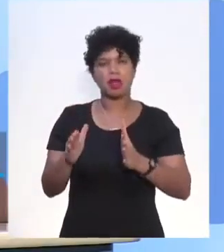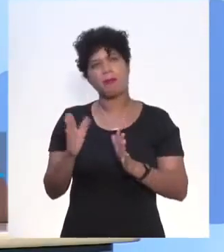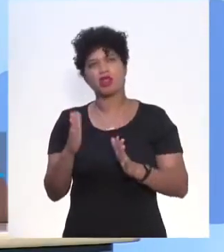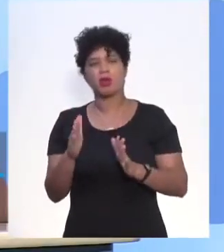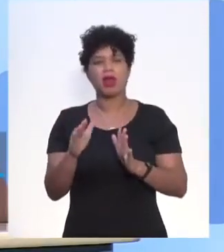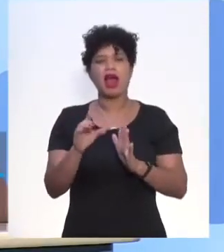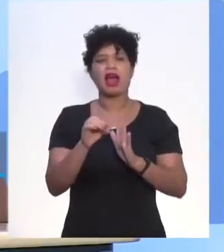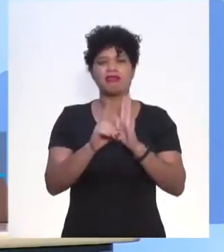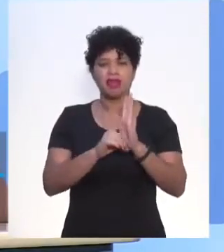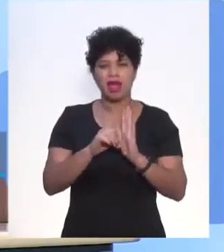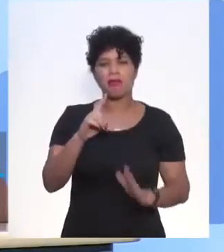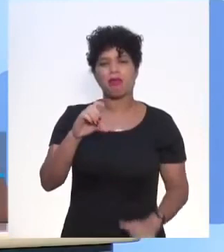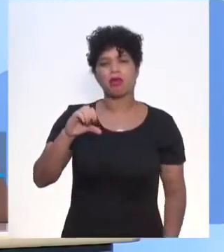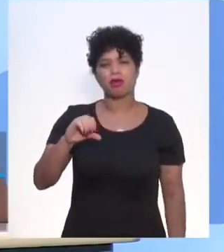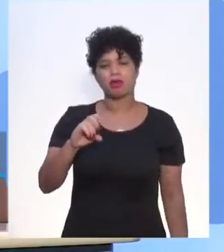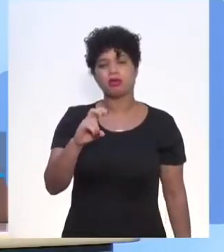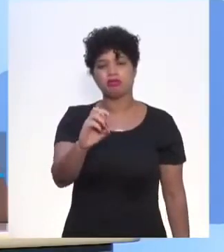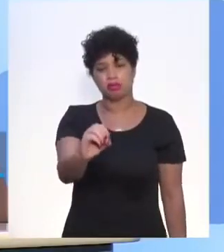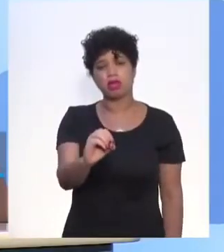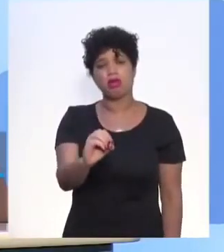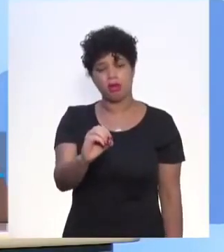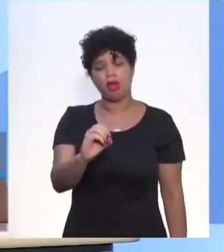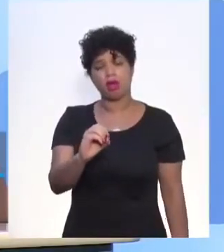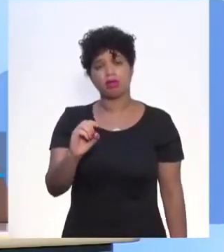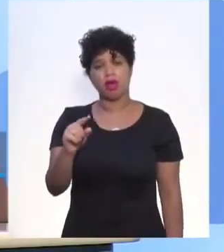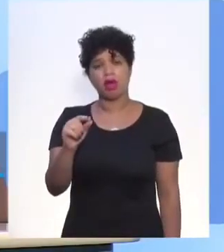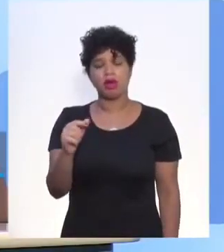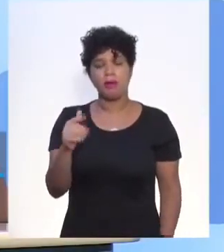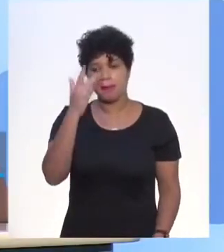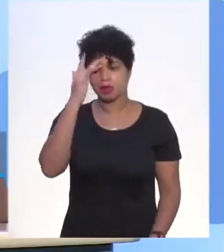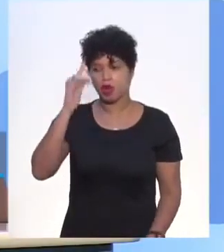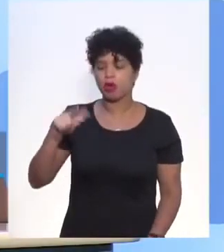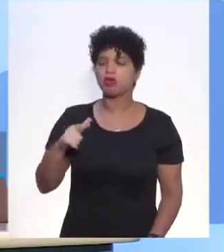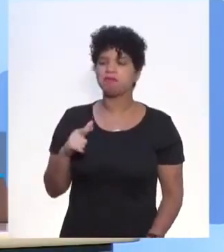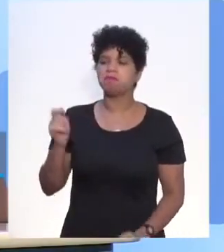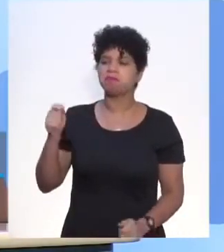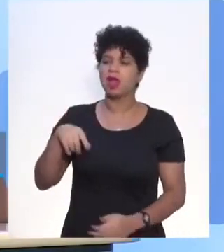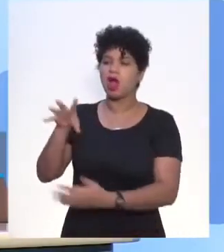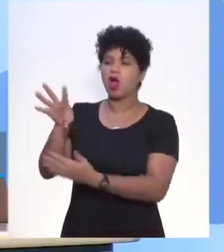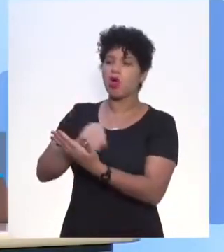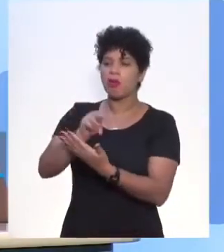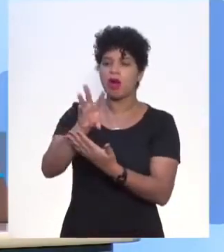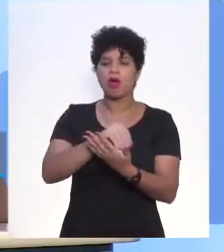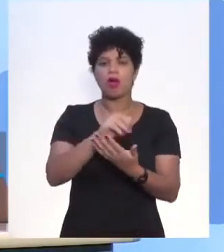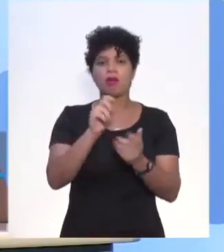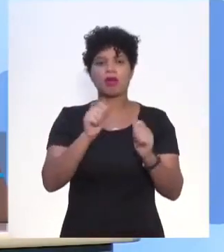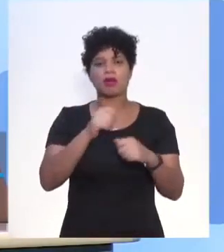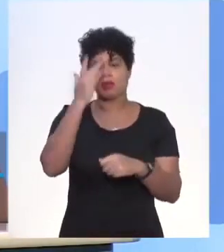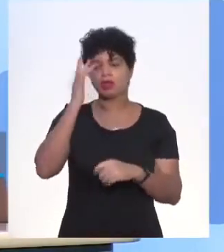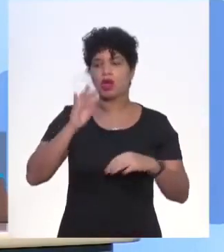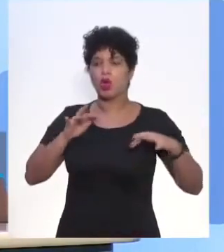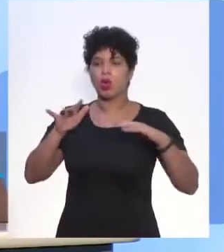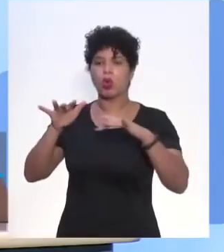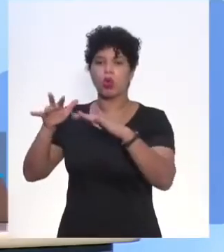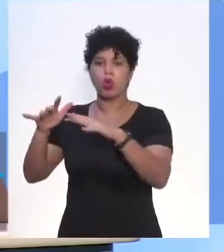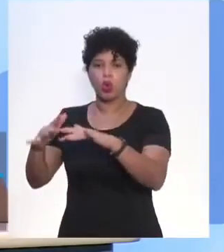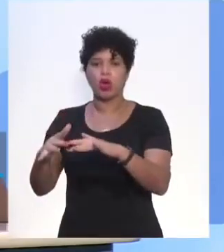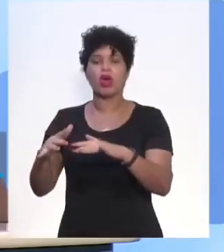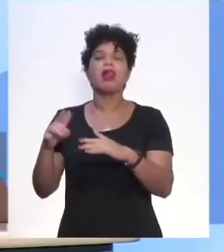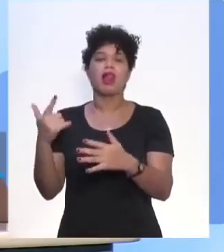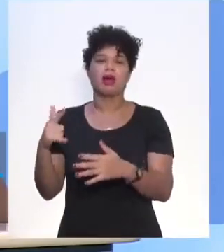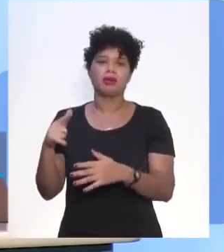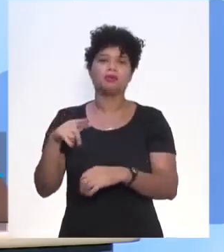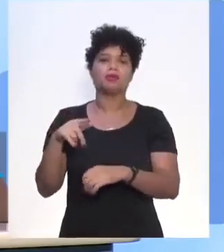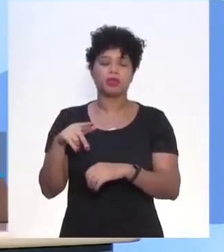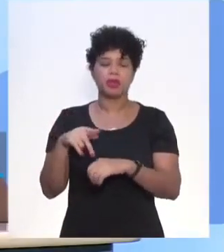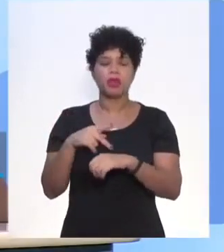década de 1950, eles conseguiram aí não só fazer com que os líderes exilados voltassem para Gana, né,